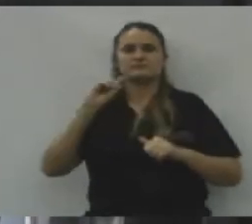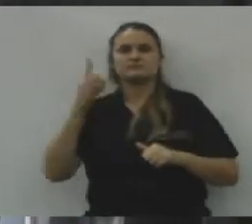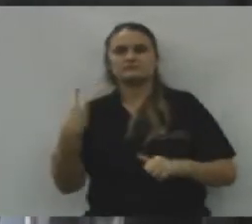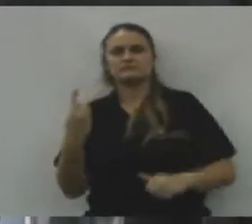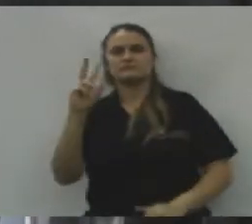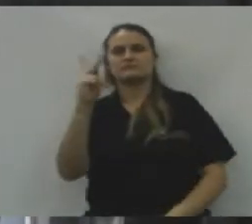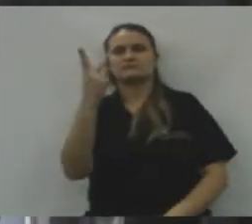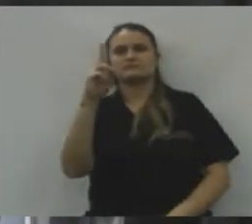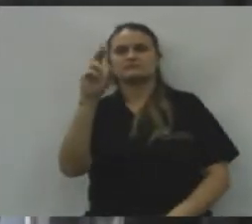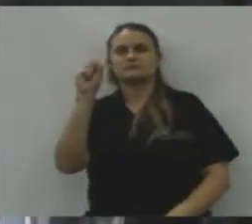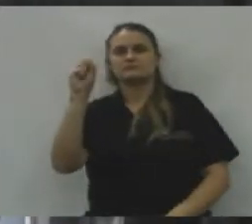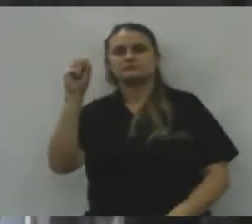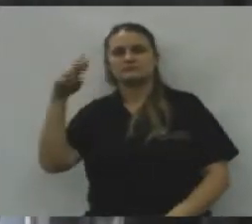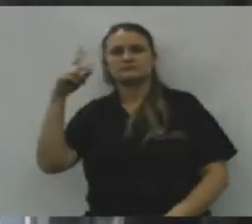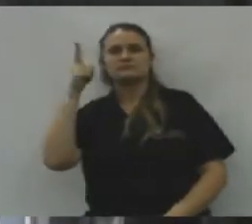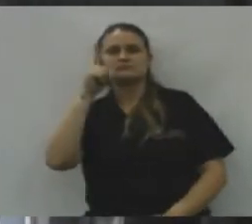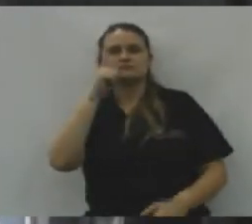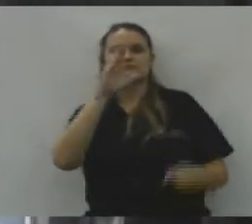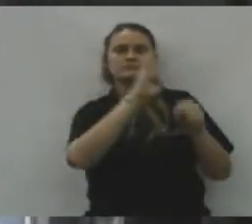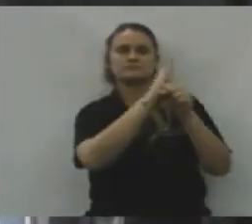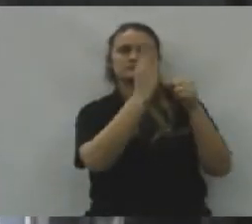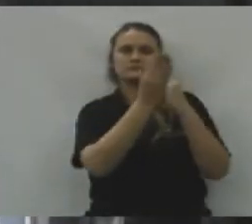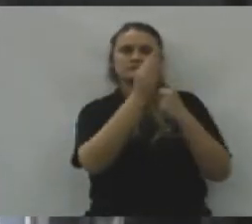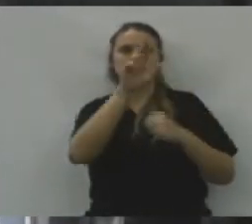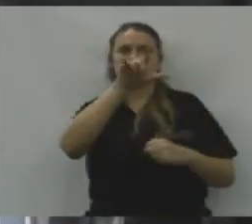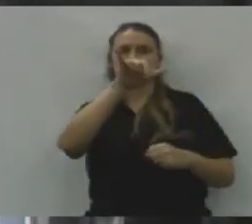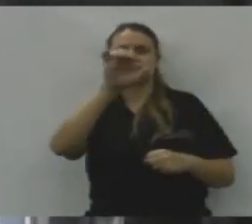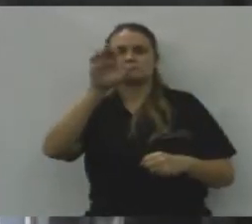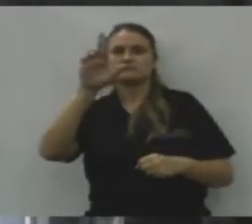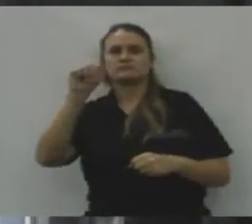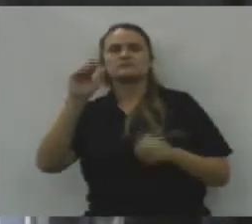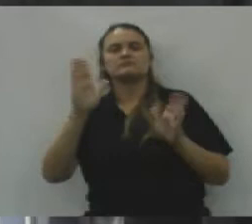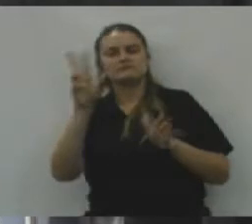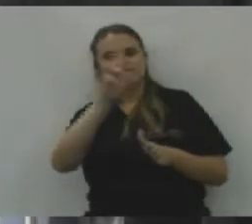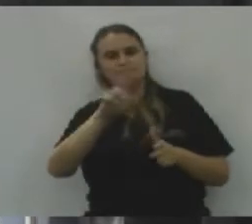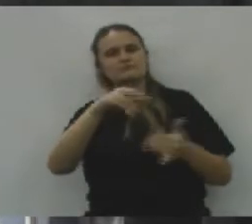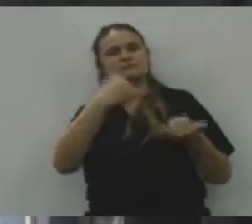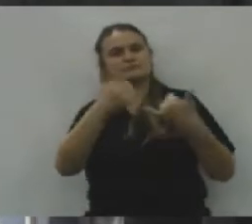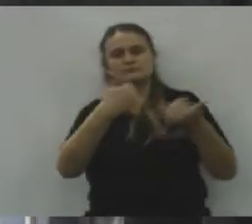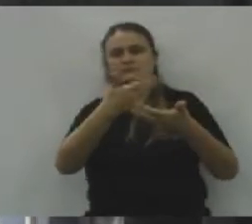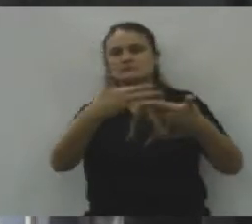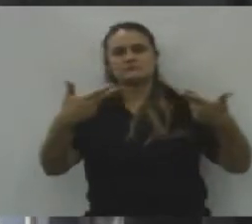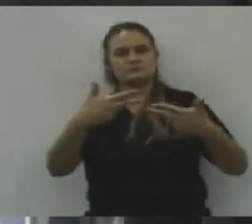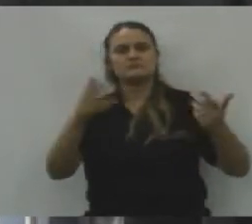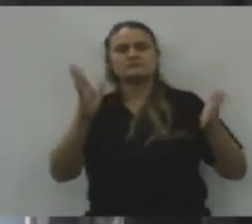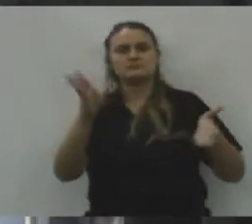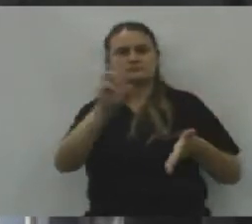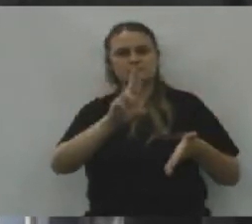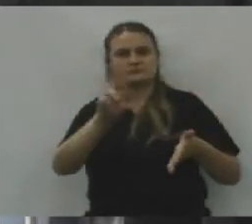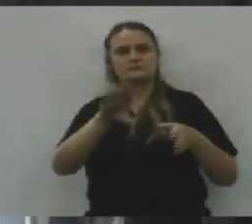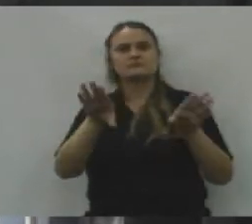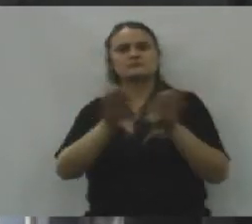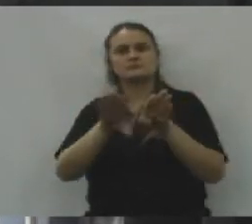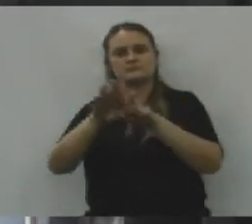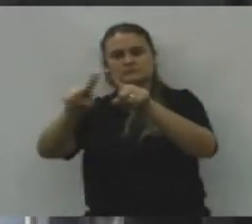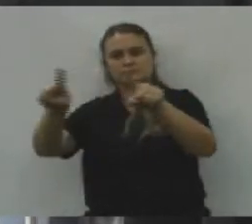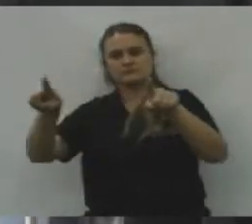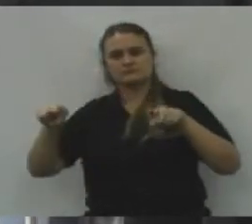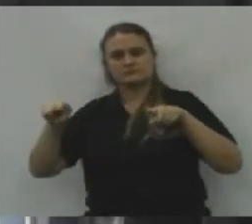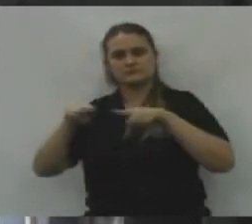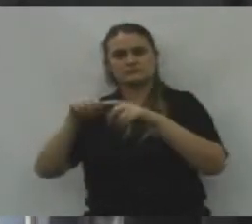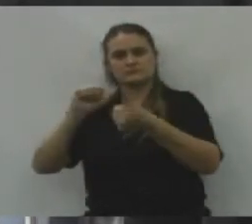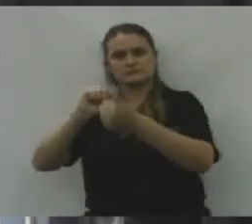instalada no bairro do Limeira e as pessoas já estão brincando lá e usando. A outra vai ser instalada na